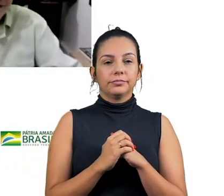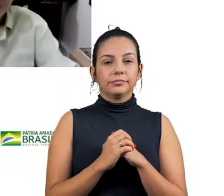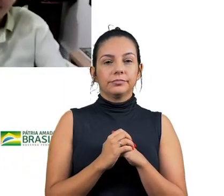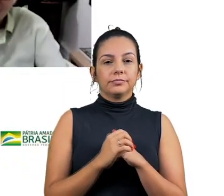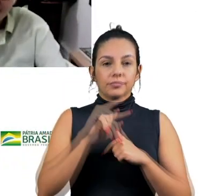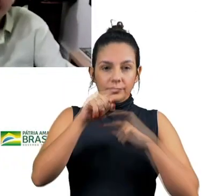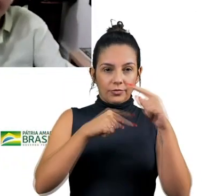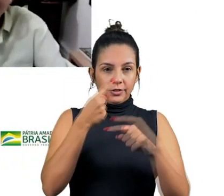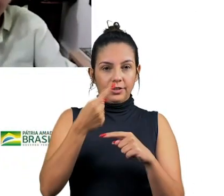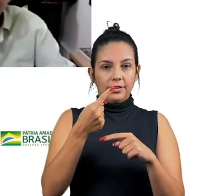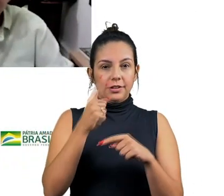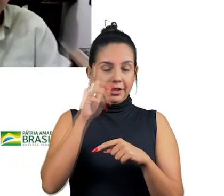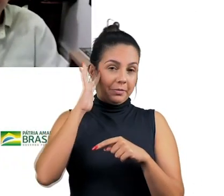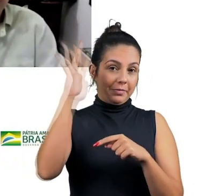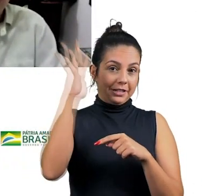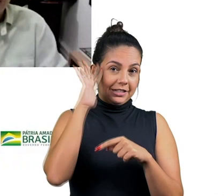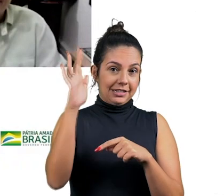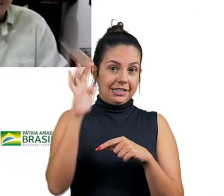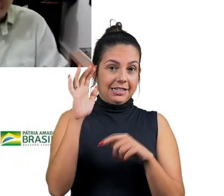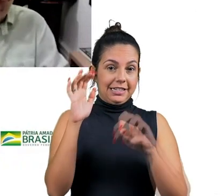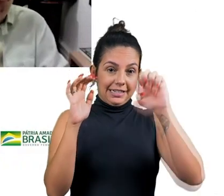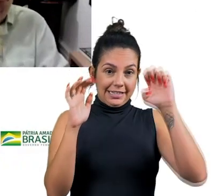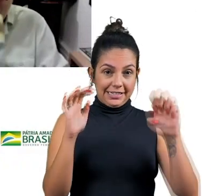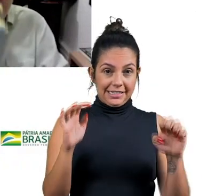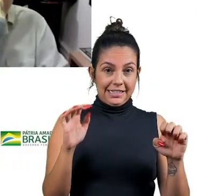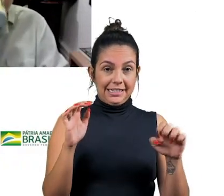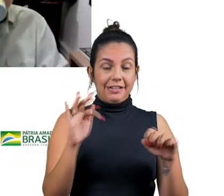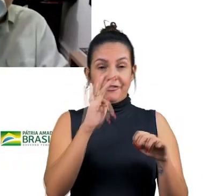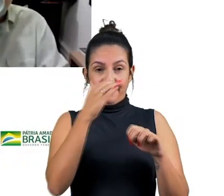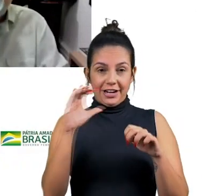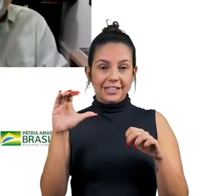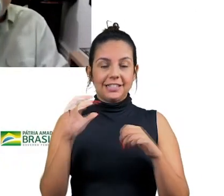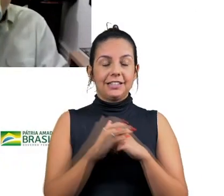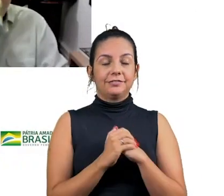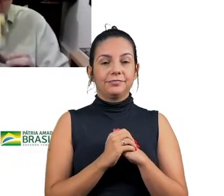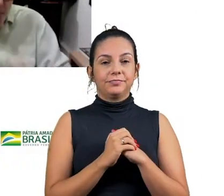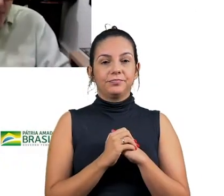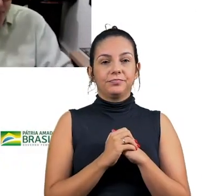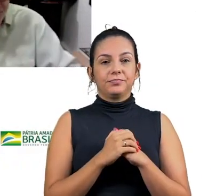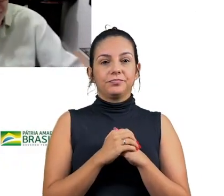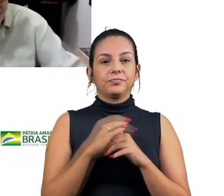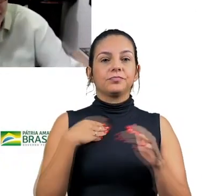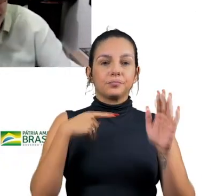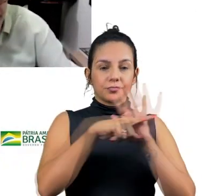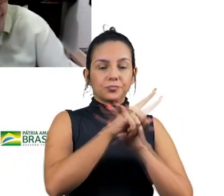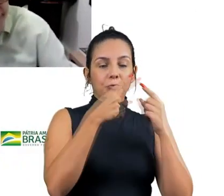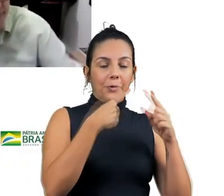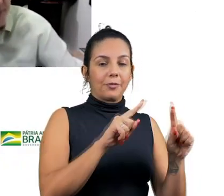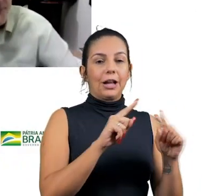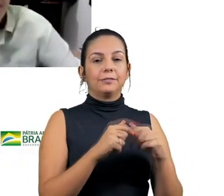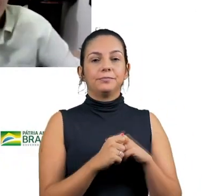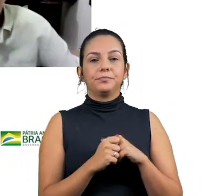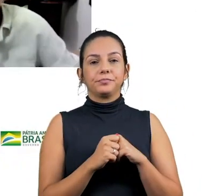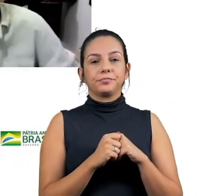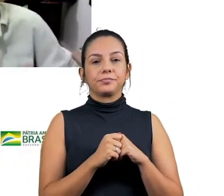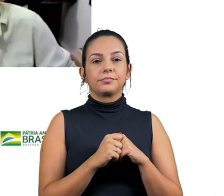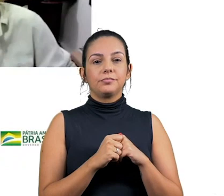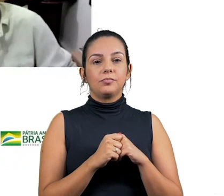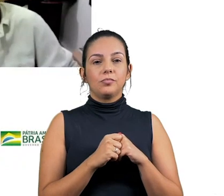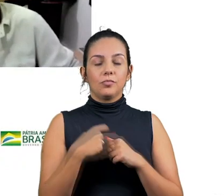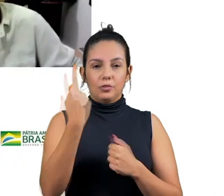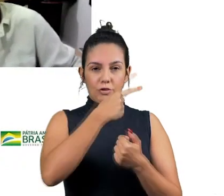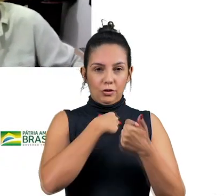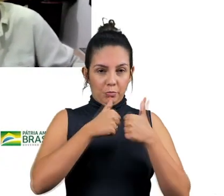E depois virou um dos grandes pensadores da esquerda francesa. Eu vou fazer uma provocação. Nós